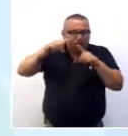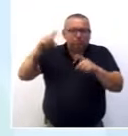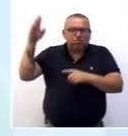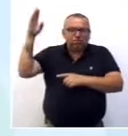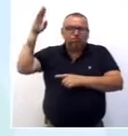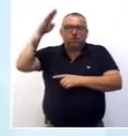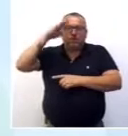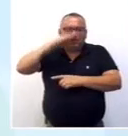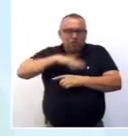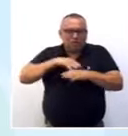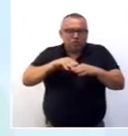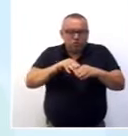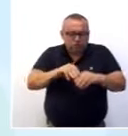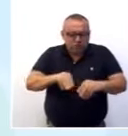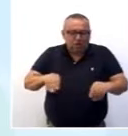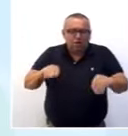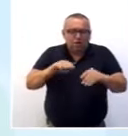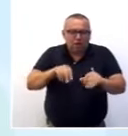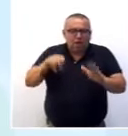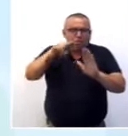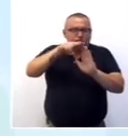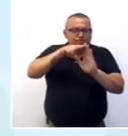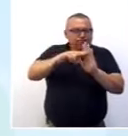inorgânica da Terra.